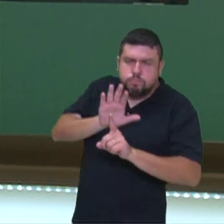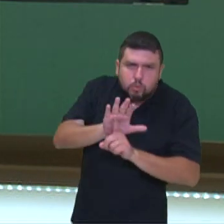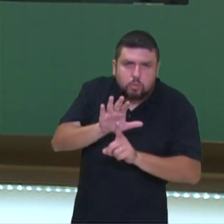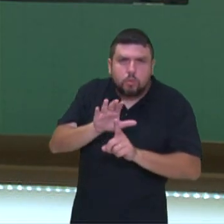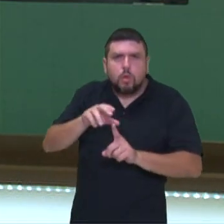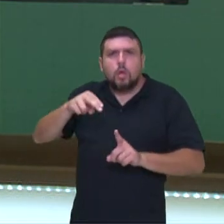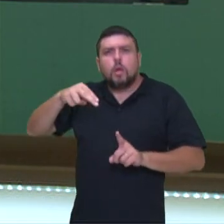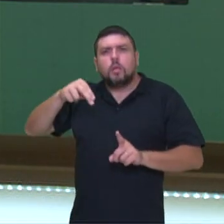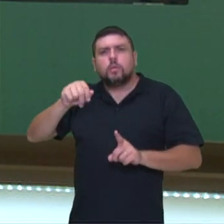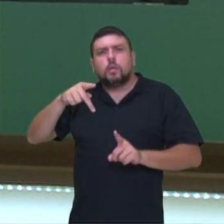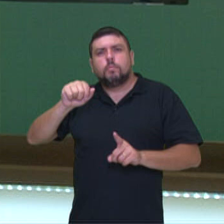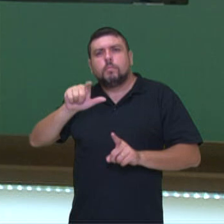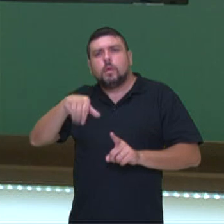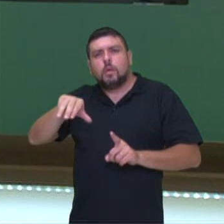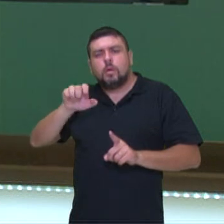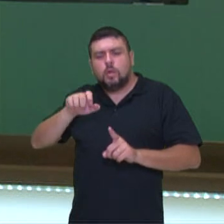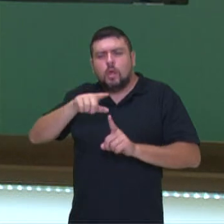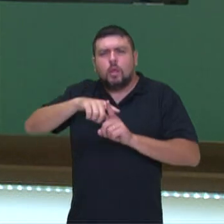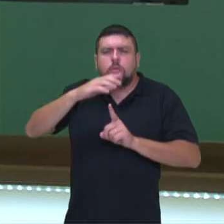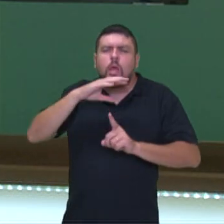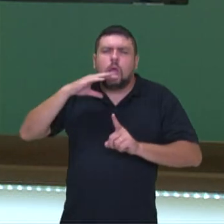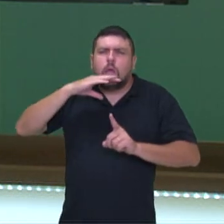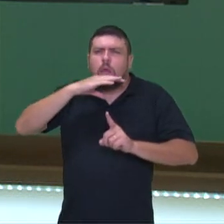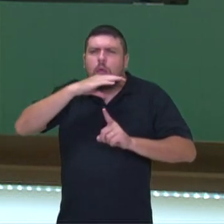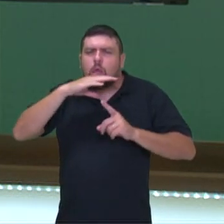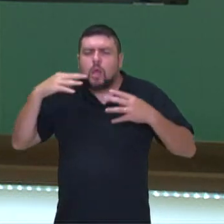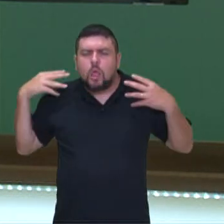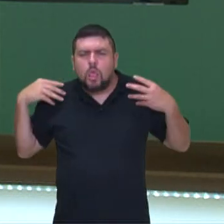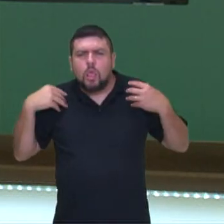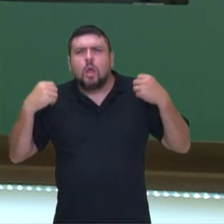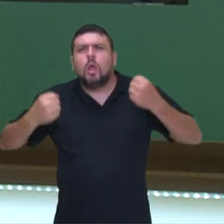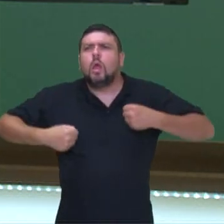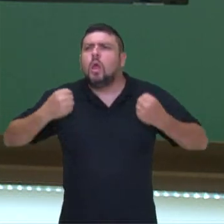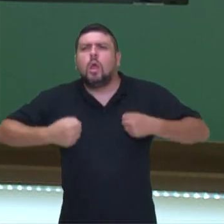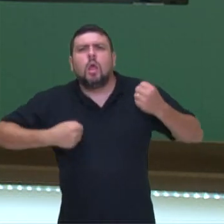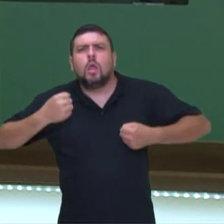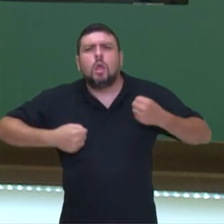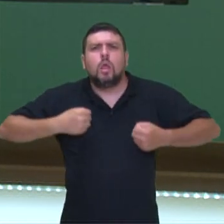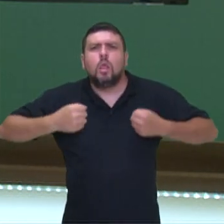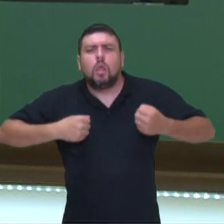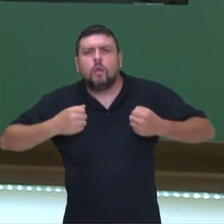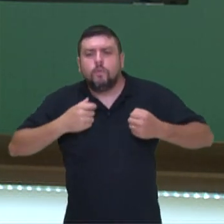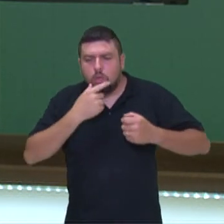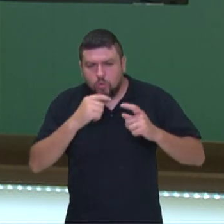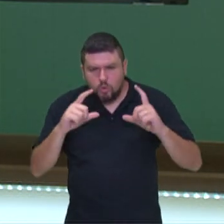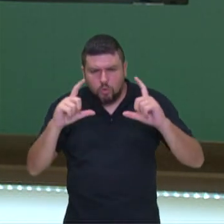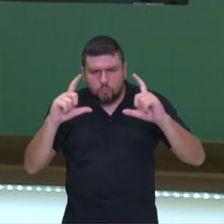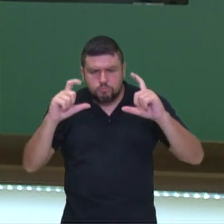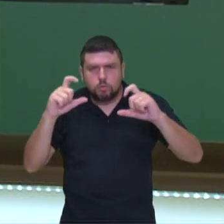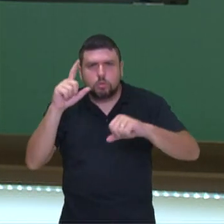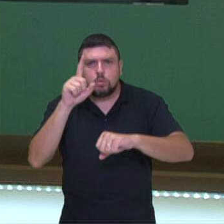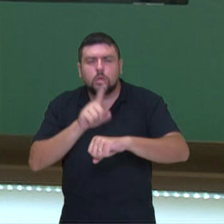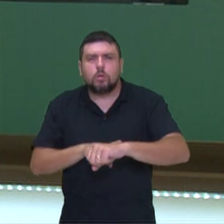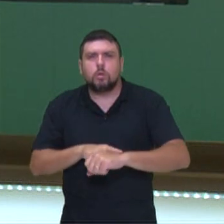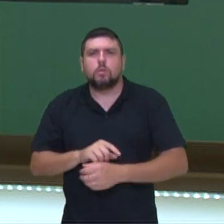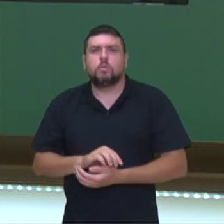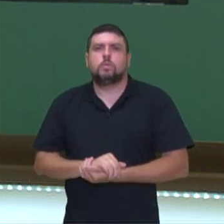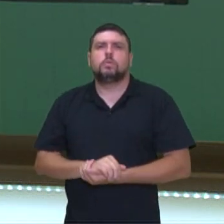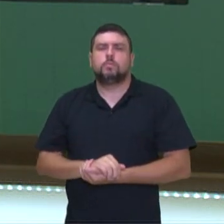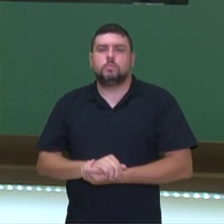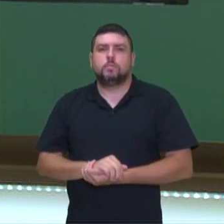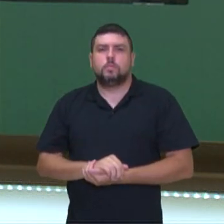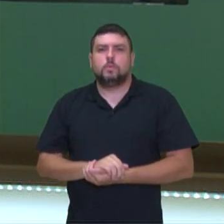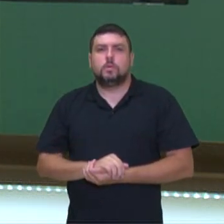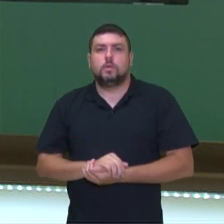costas derretendo por conta do calor e ela está correndo em direção à câmera do fotógrafo que tirou essa foto. Então, bem que se traz o sofrimento